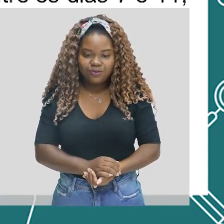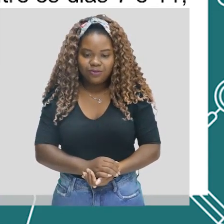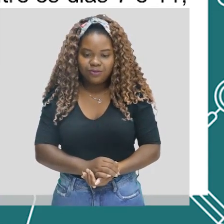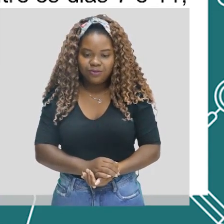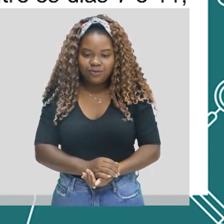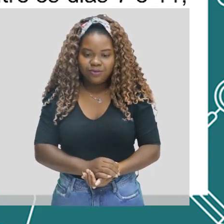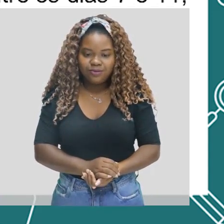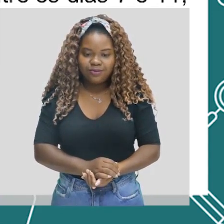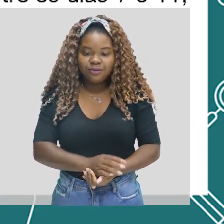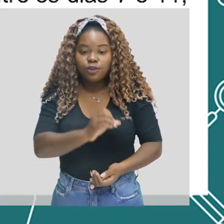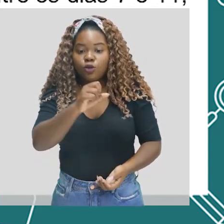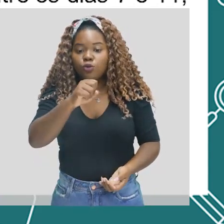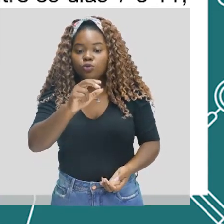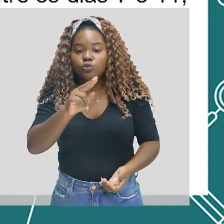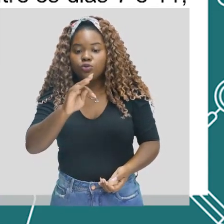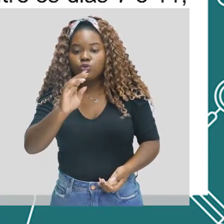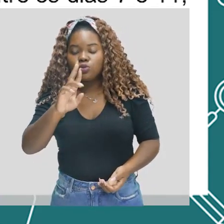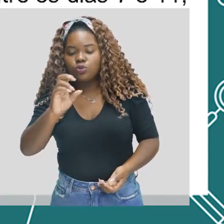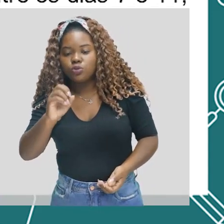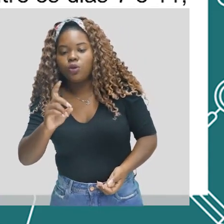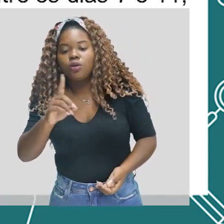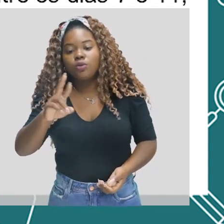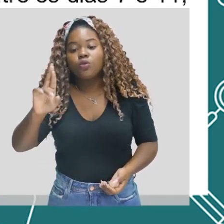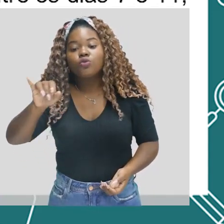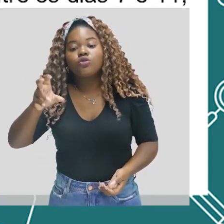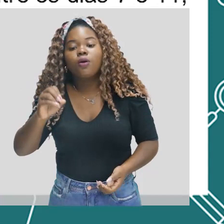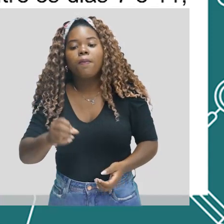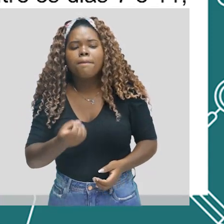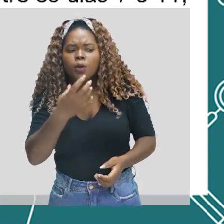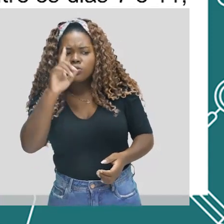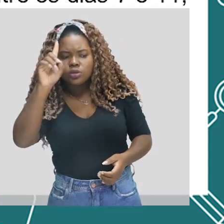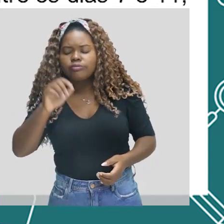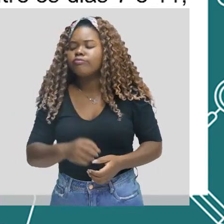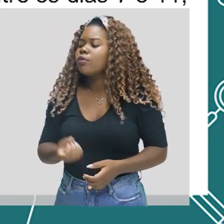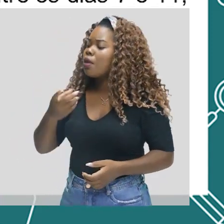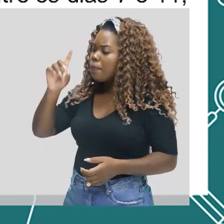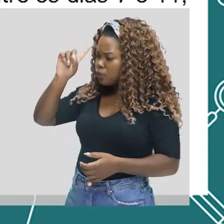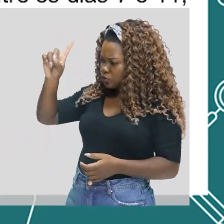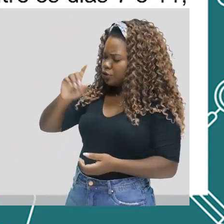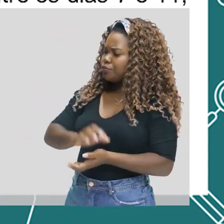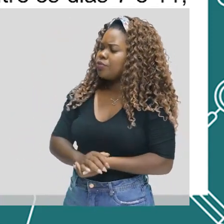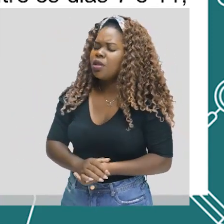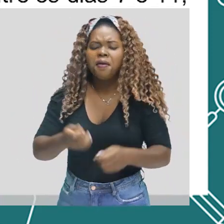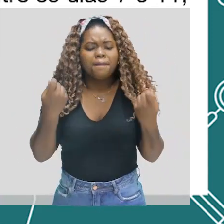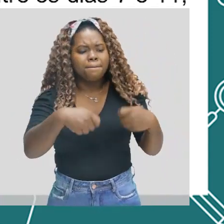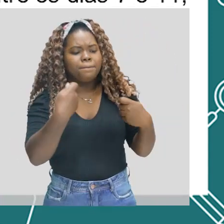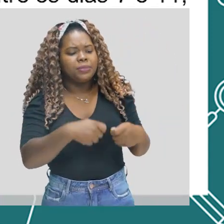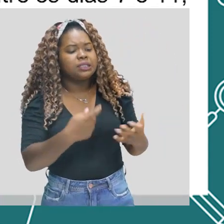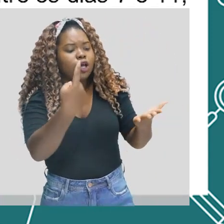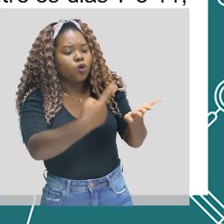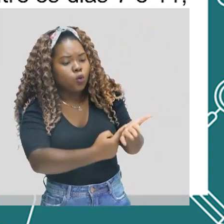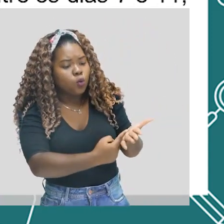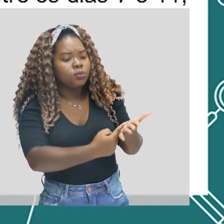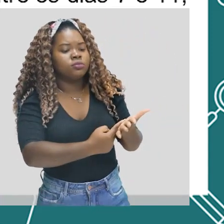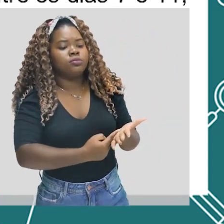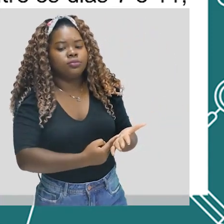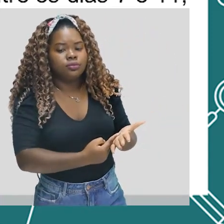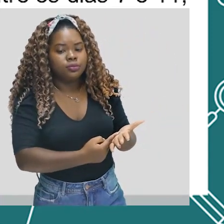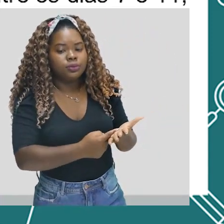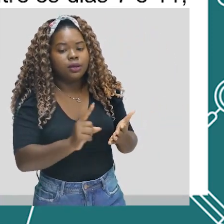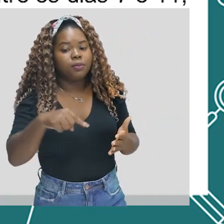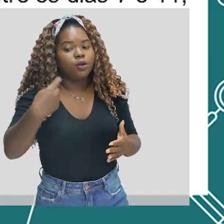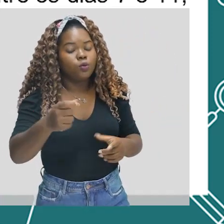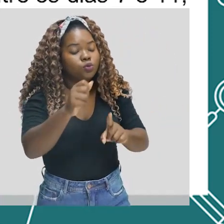comunicação. Consultório do Dr. João, bom dia. Bom dia. Precisava marcar uma consulta para o próximo mês,